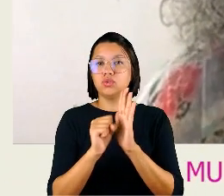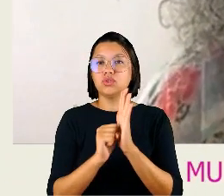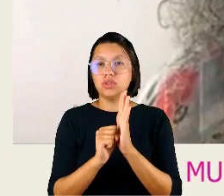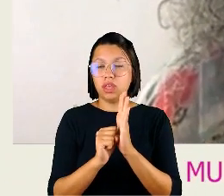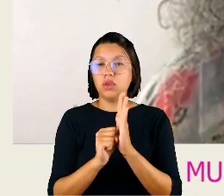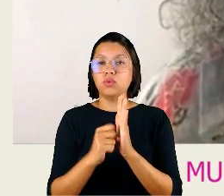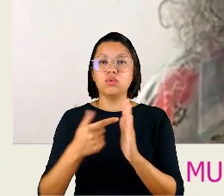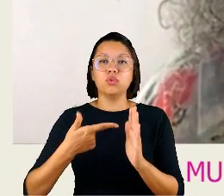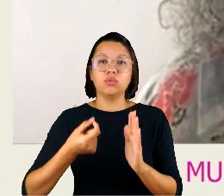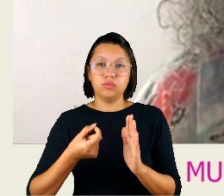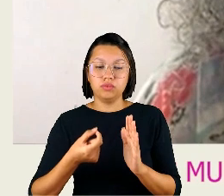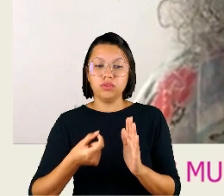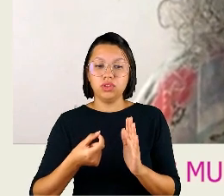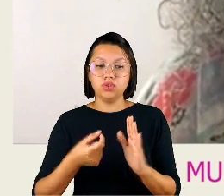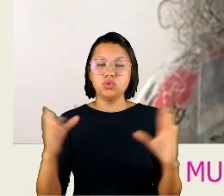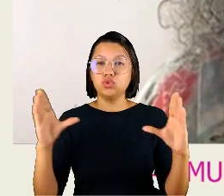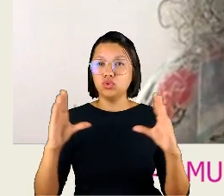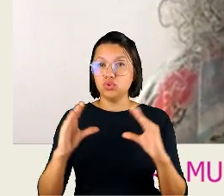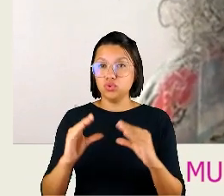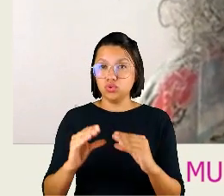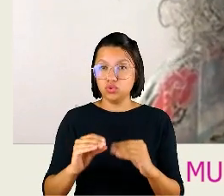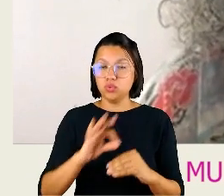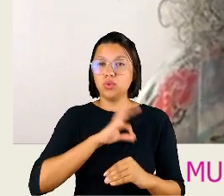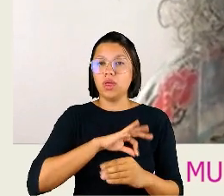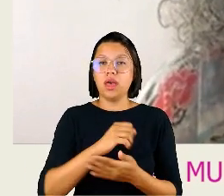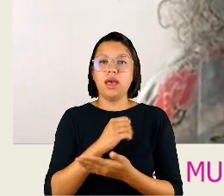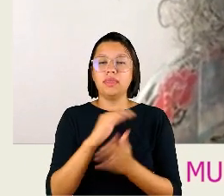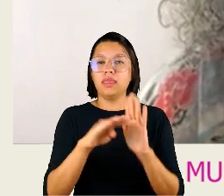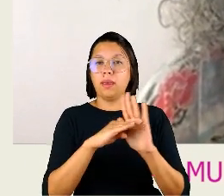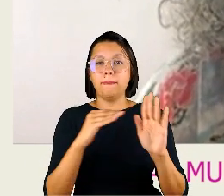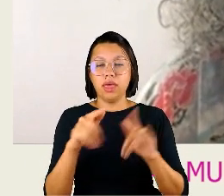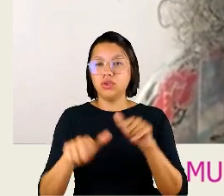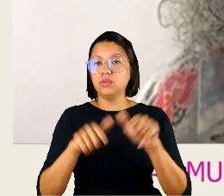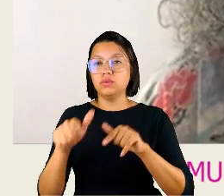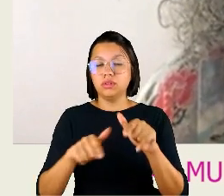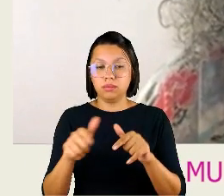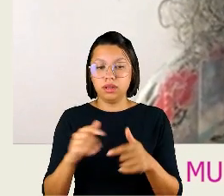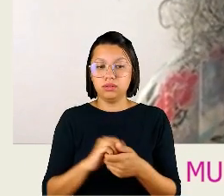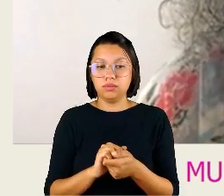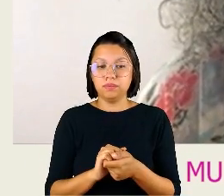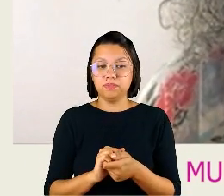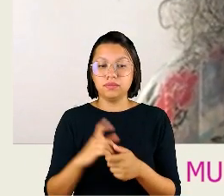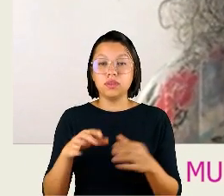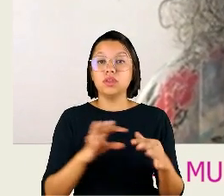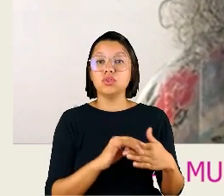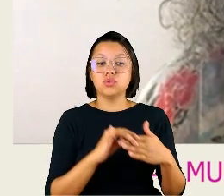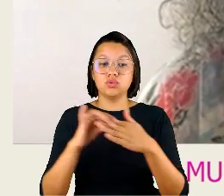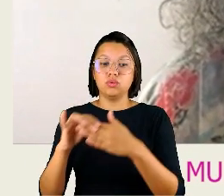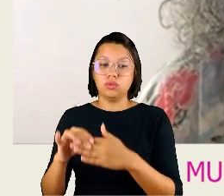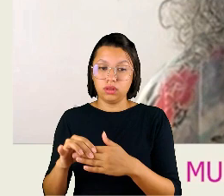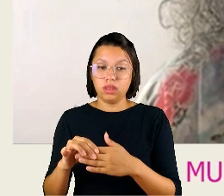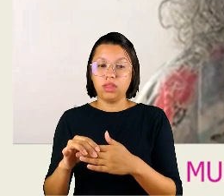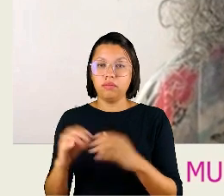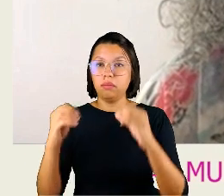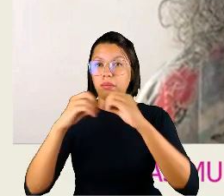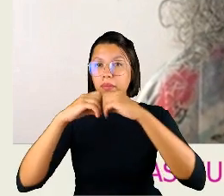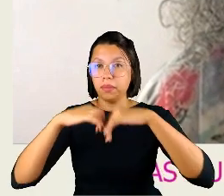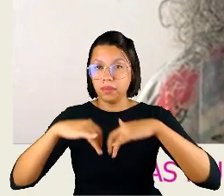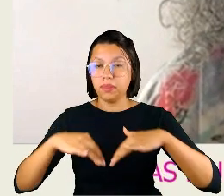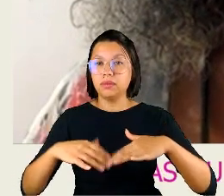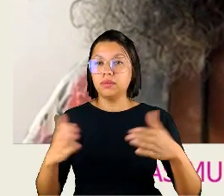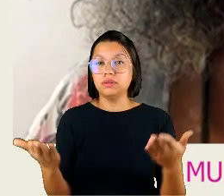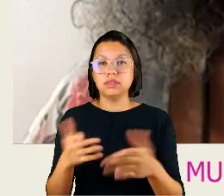se dá com uma redução da renda média do trabalhador paulatinamente, e isso leva a uma precarização